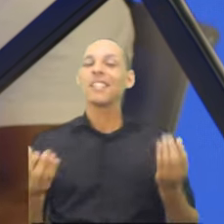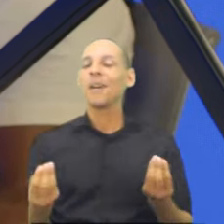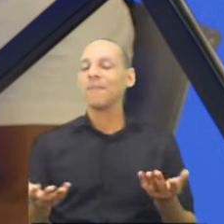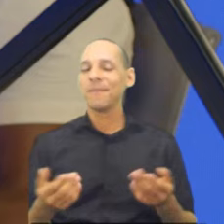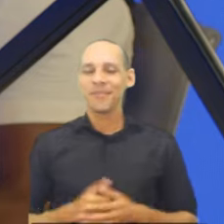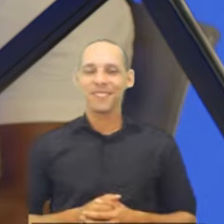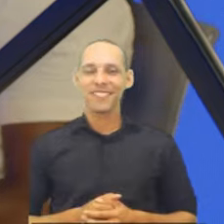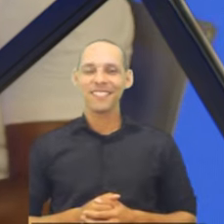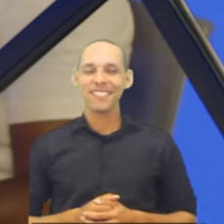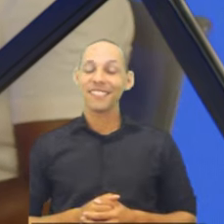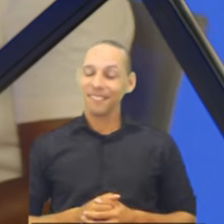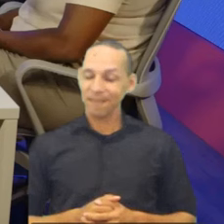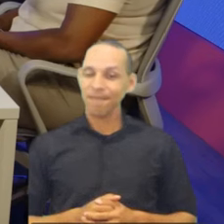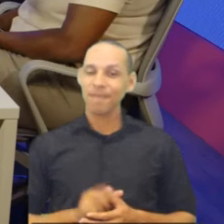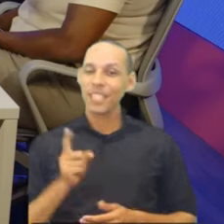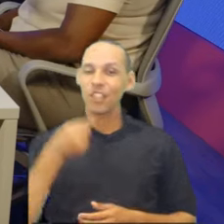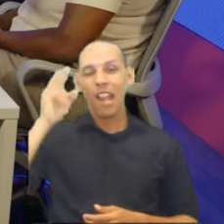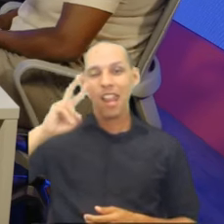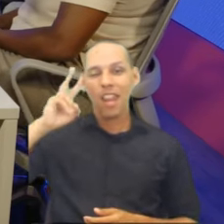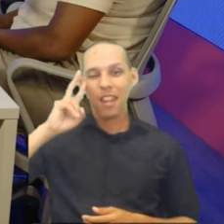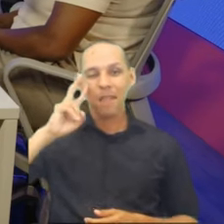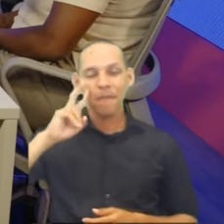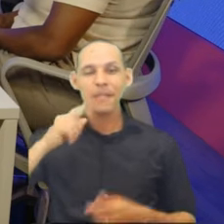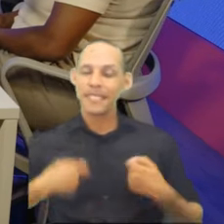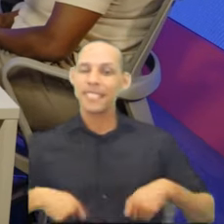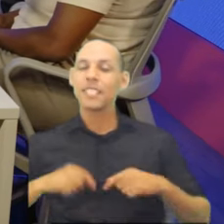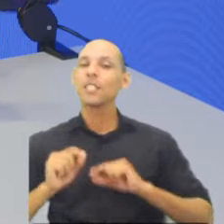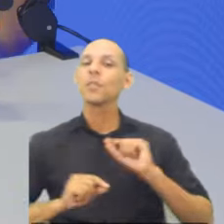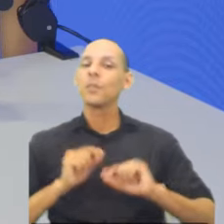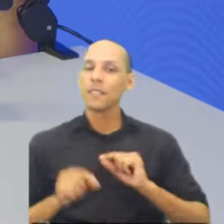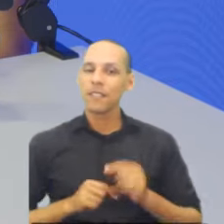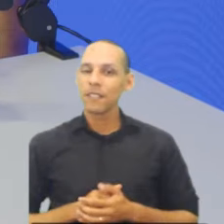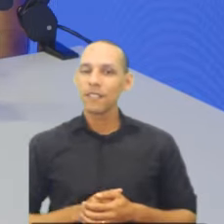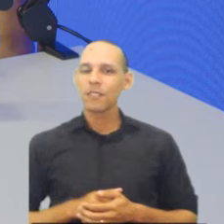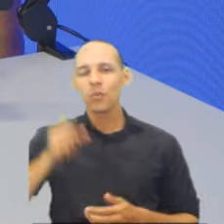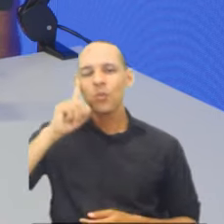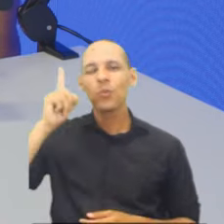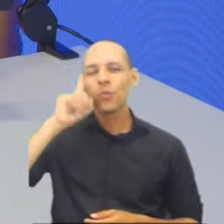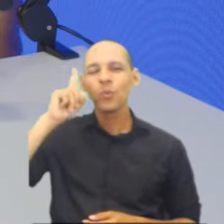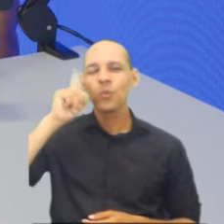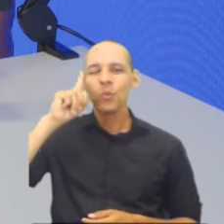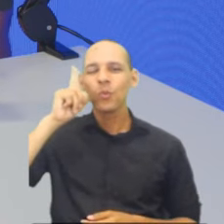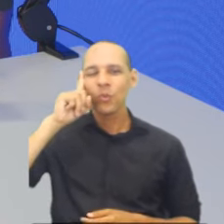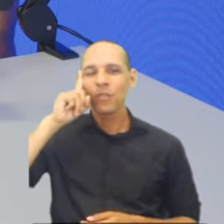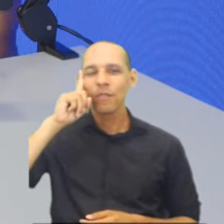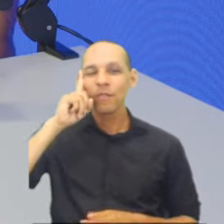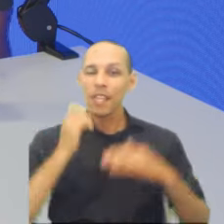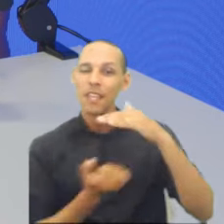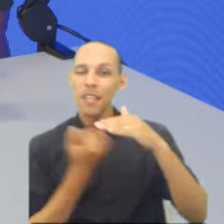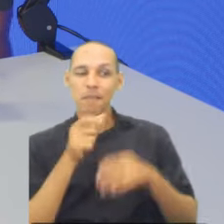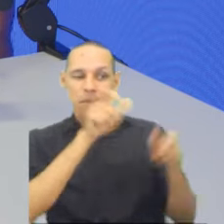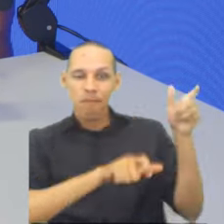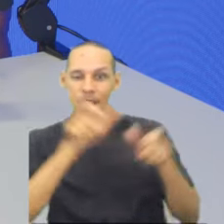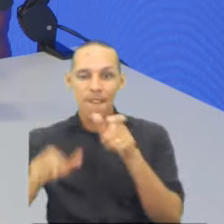do pertencimento bom a gente tem que lembrar todos os dias que as